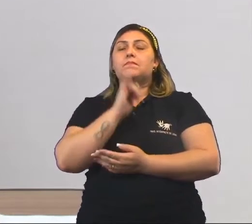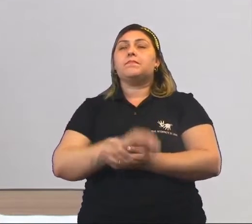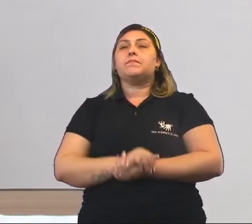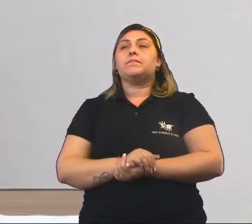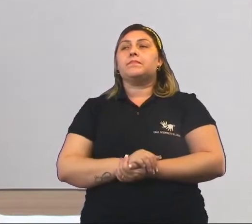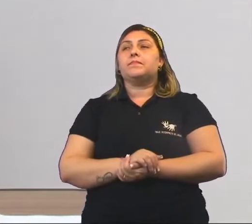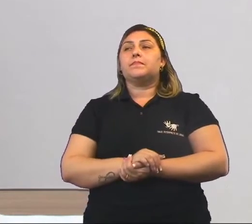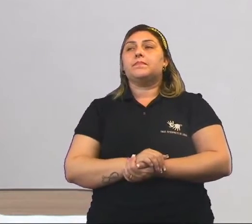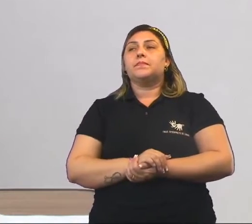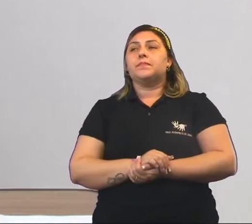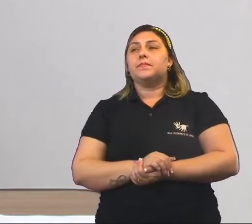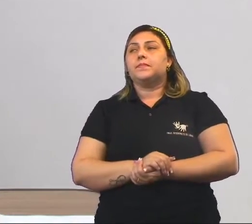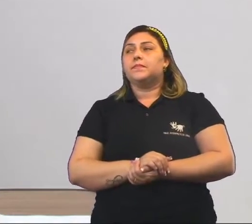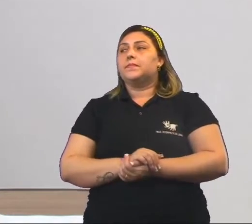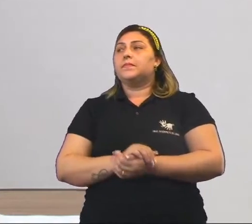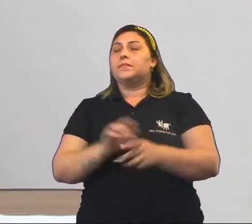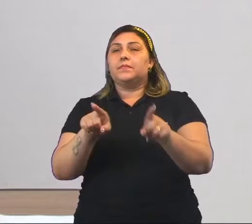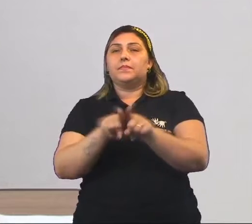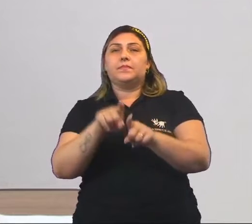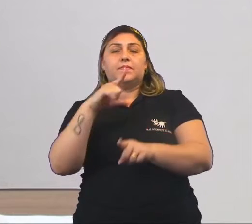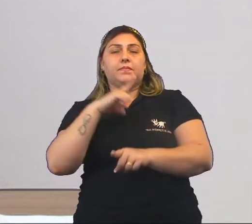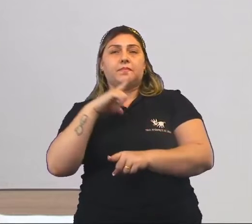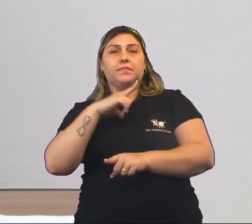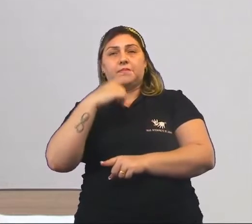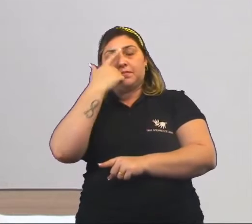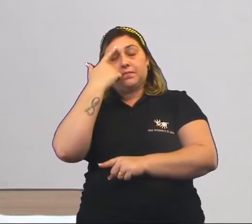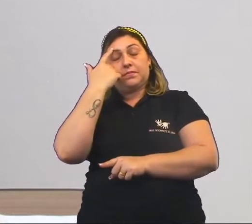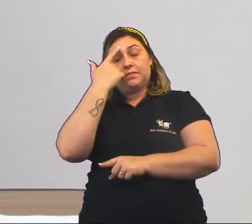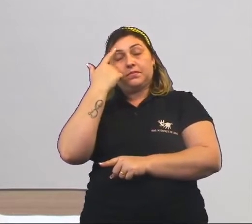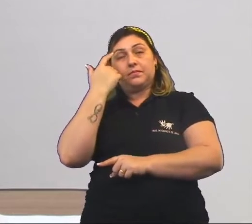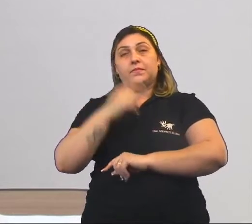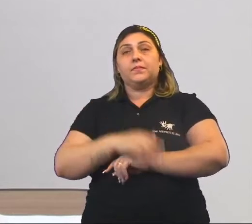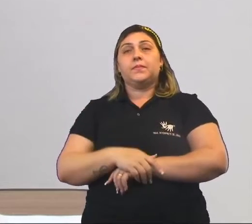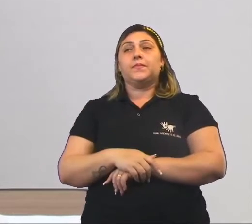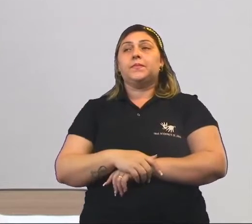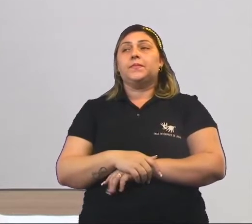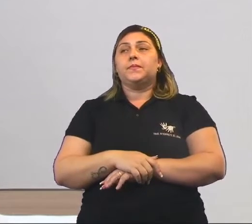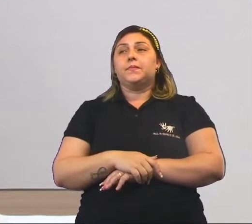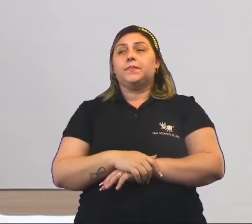Tá? Tem também o